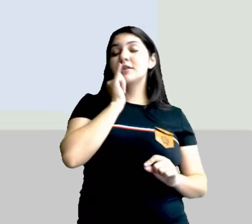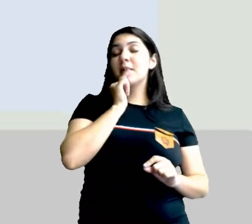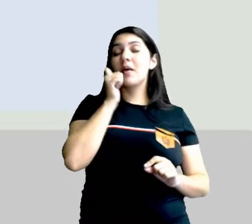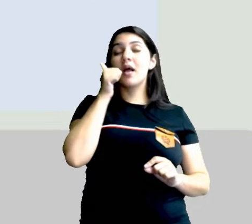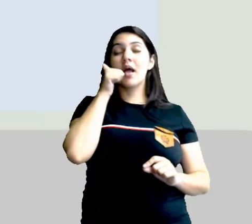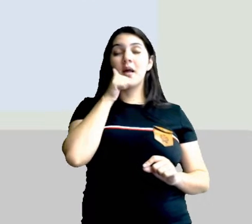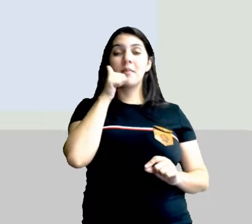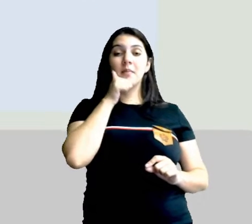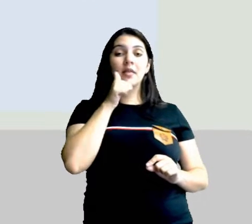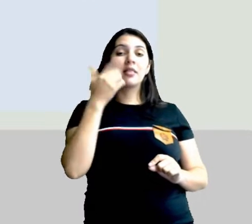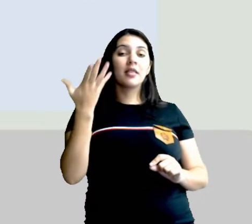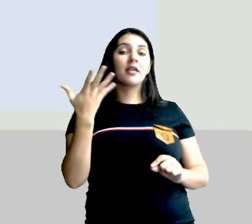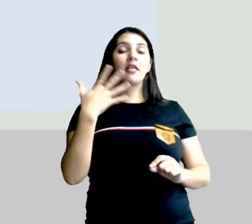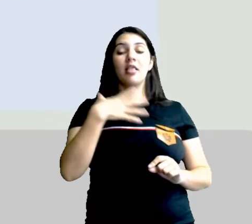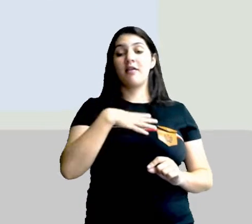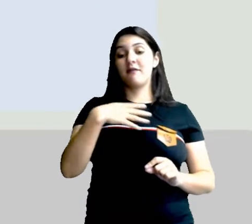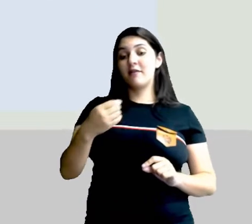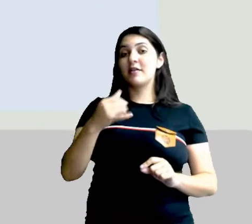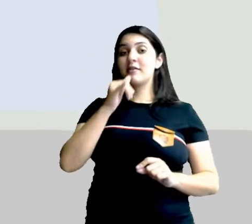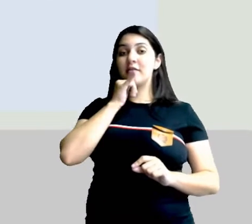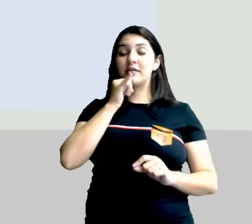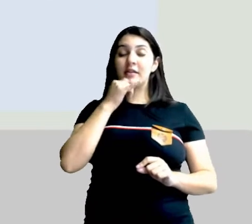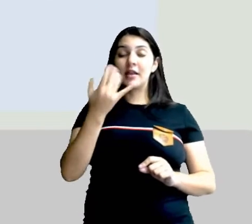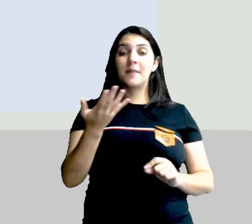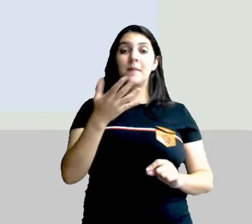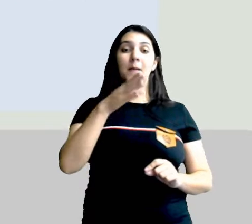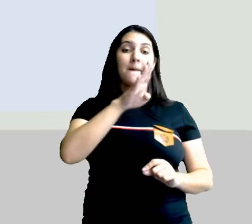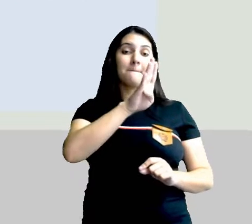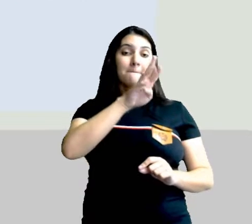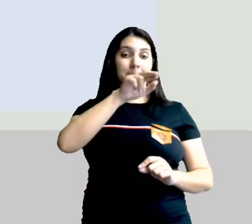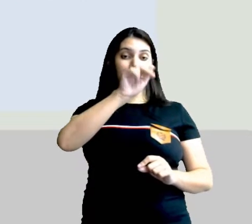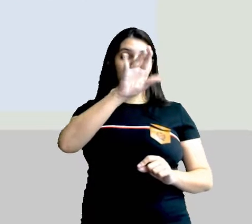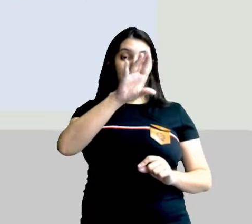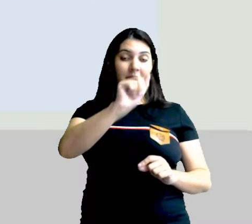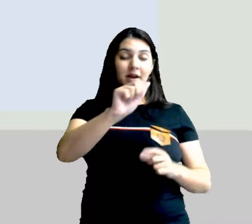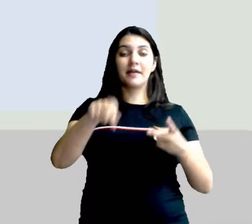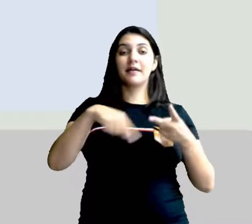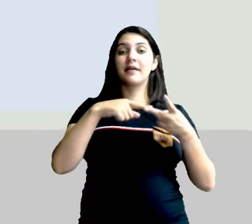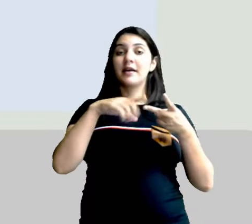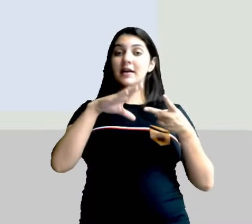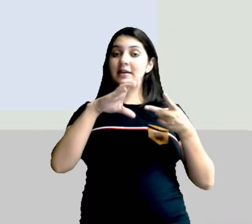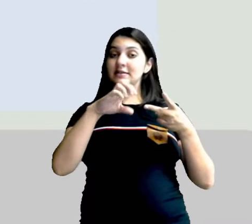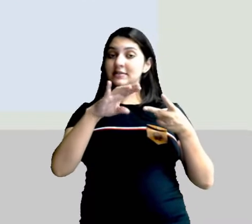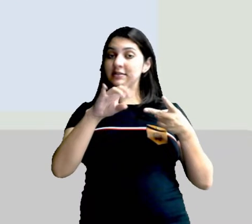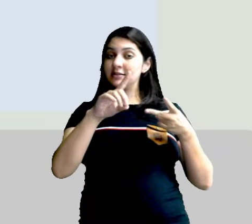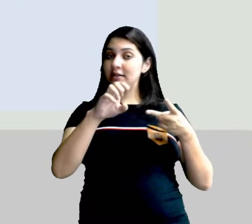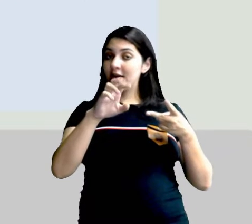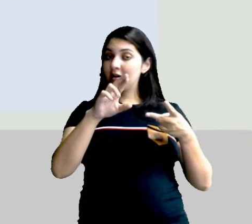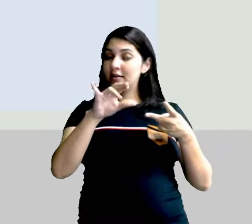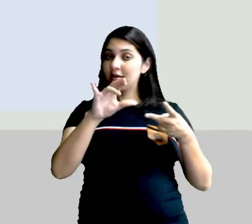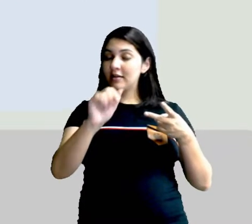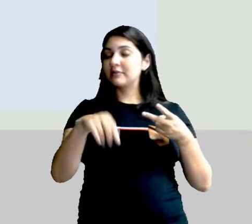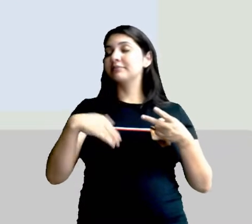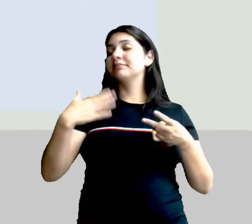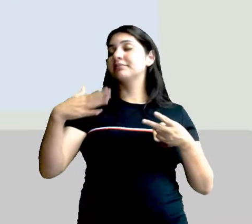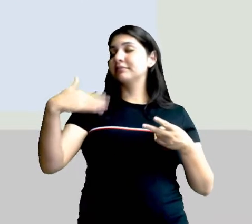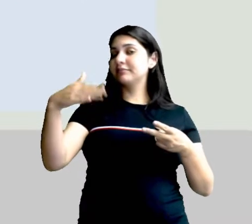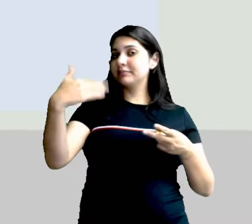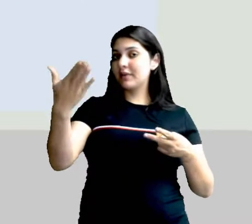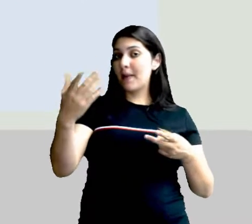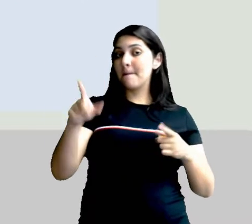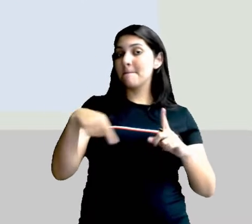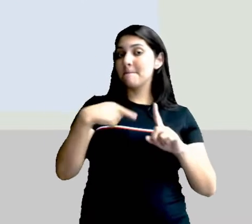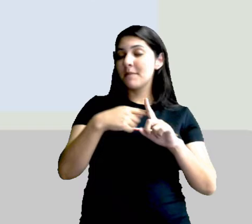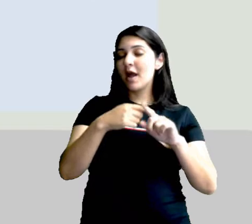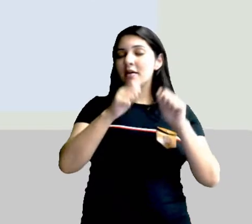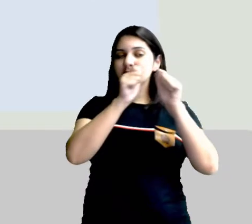de ervilha, Branca de Neve e os 7 anões, Cinderela e por aí vai. Mas a estrutura